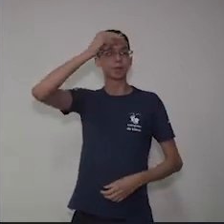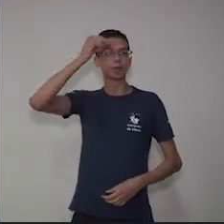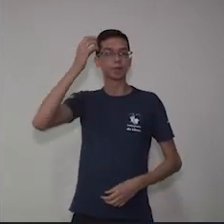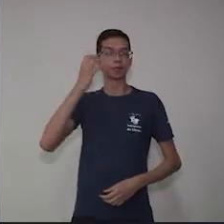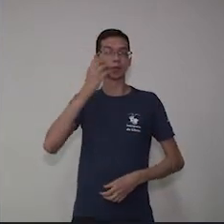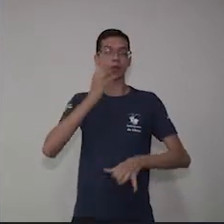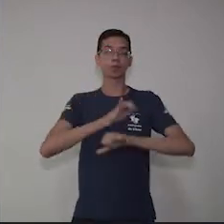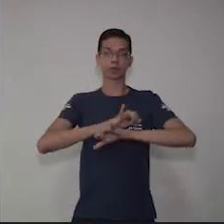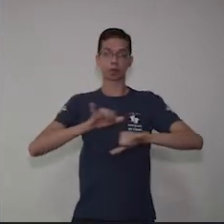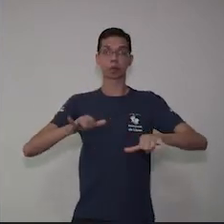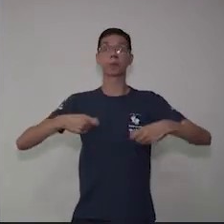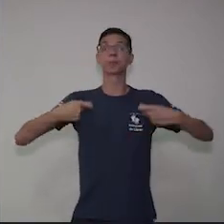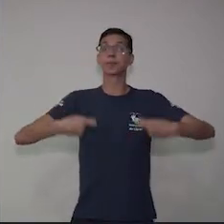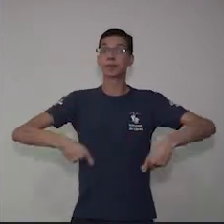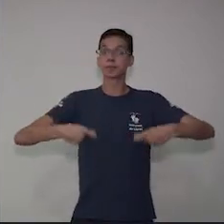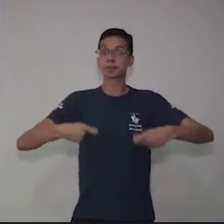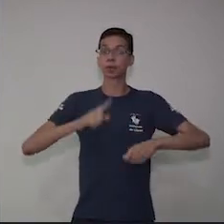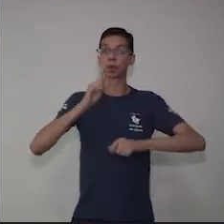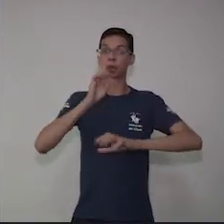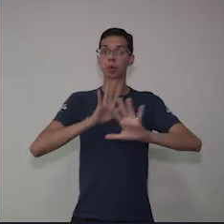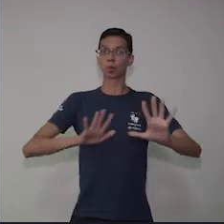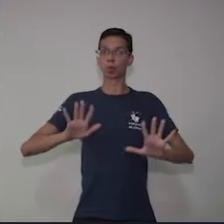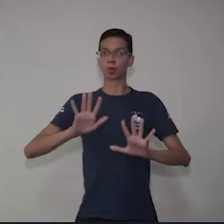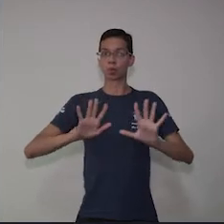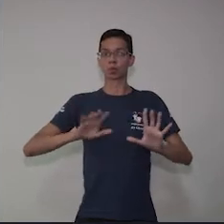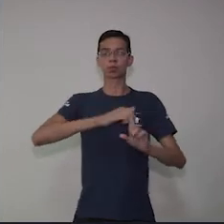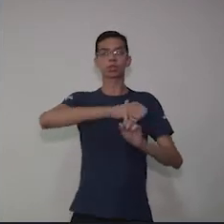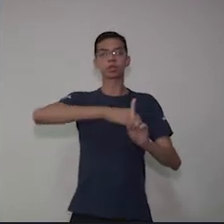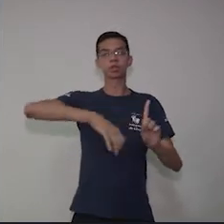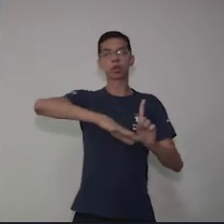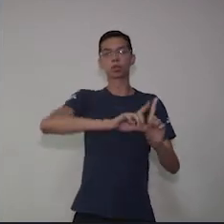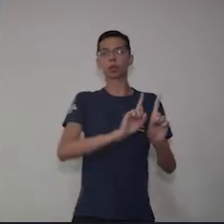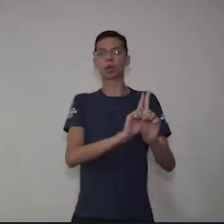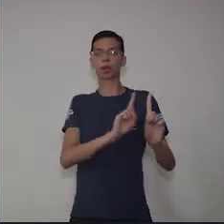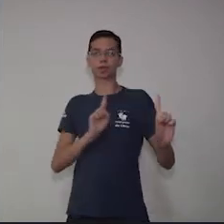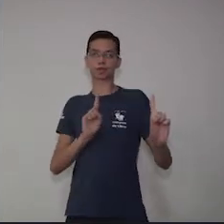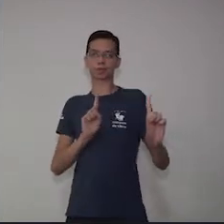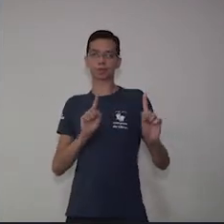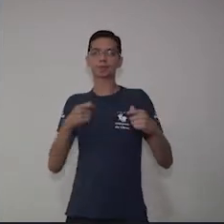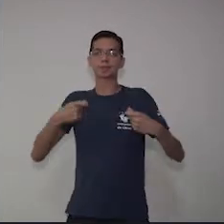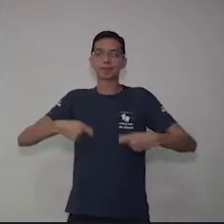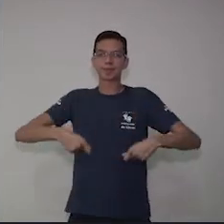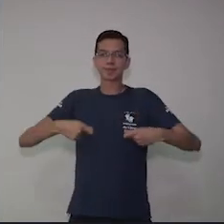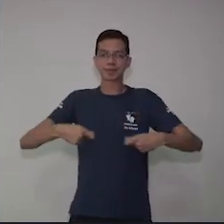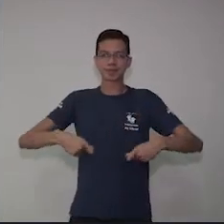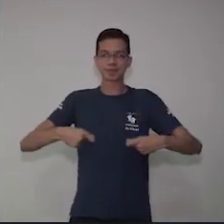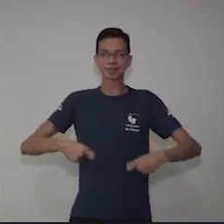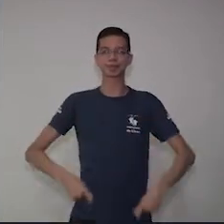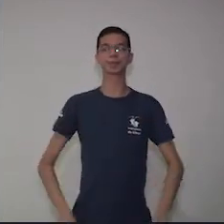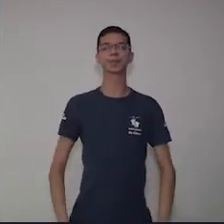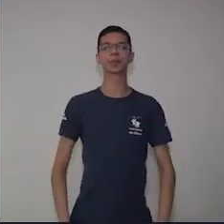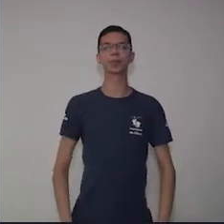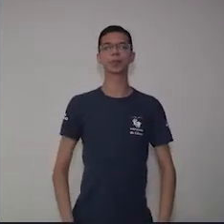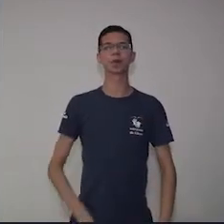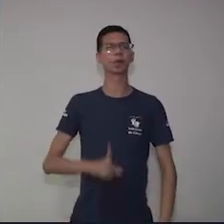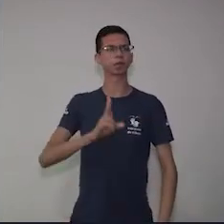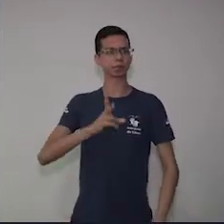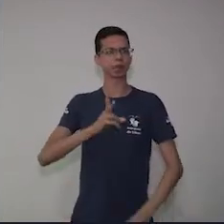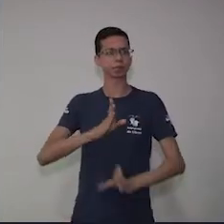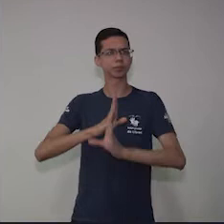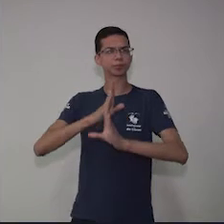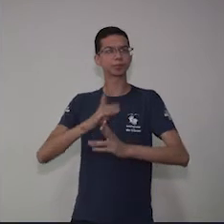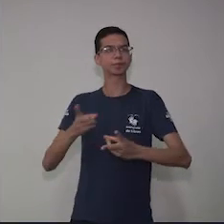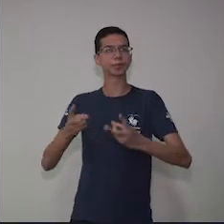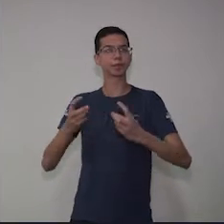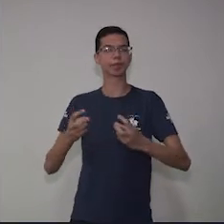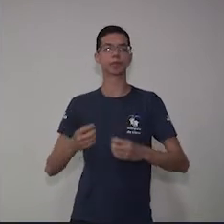dos cuidados com o distanciamento social, é que nós sempre tivemos, em média, a constatação, tanto